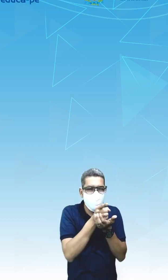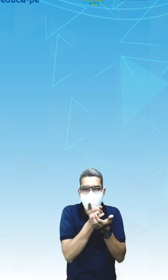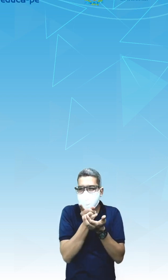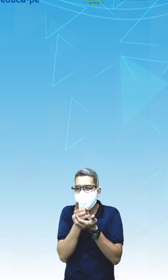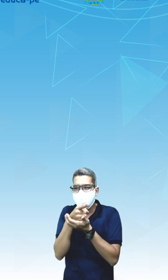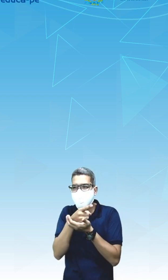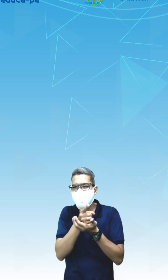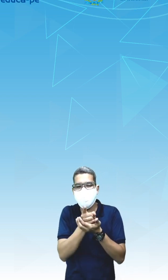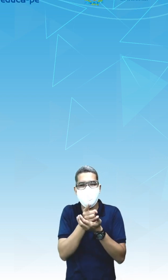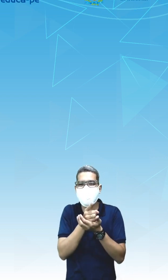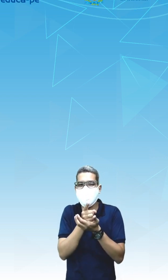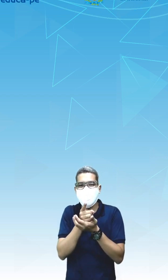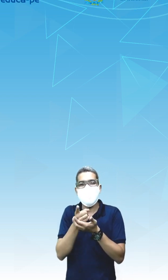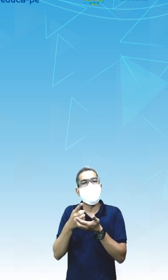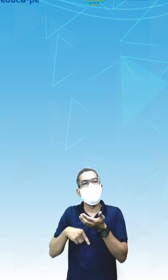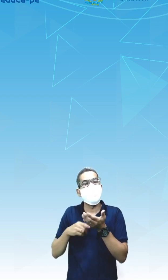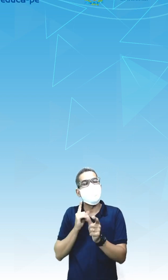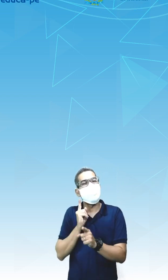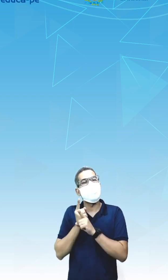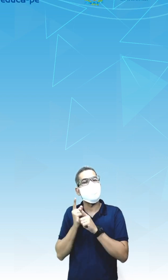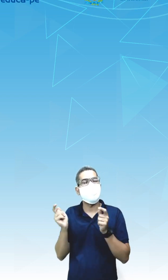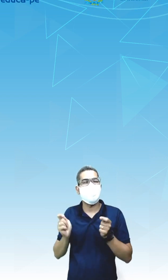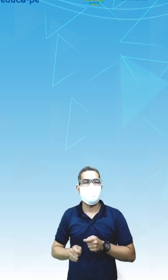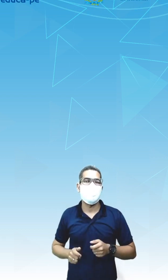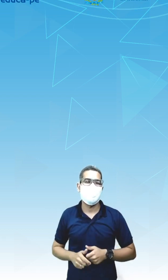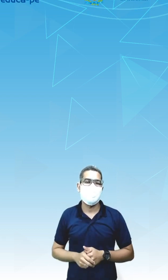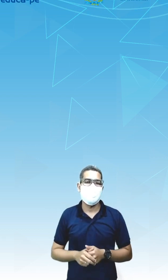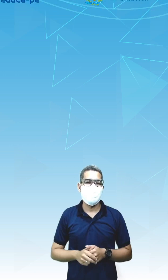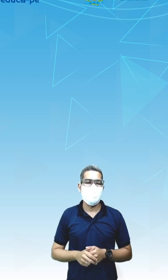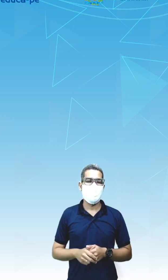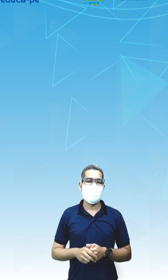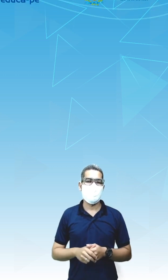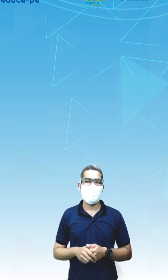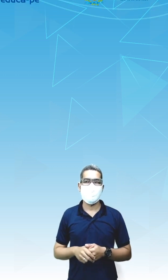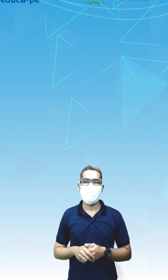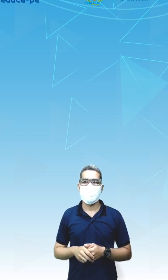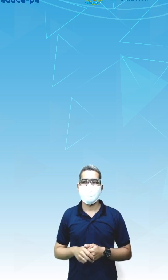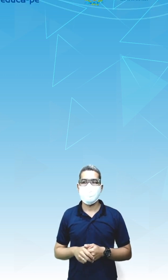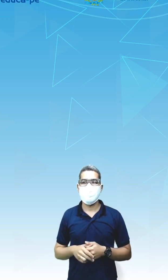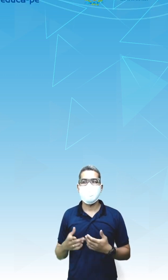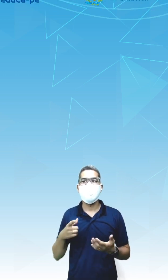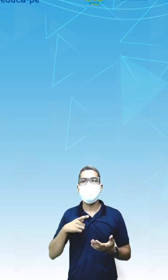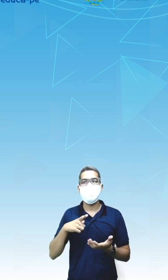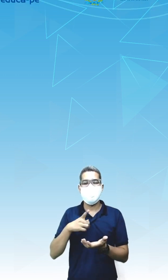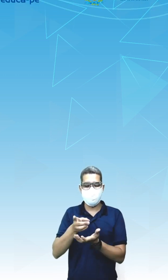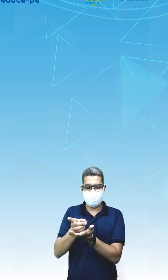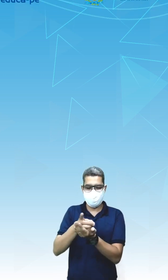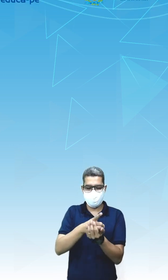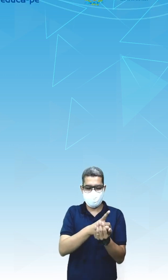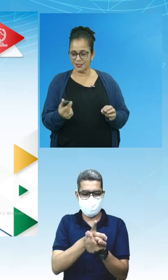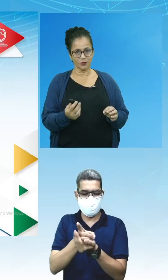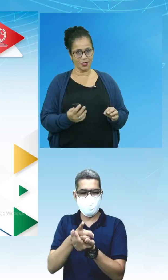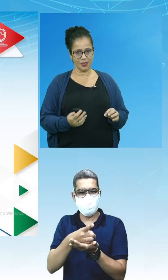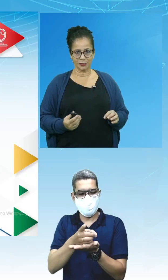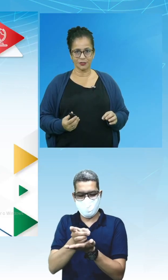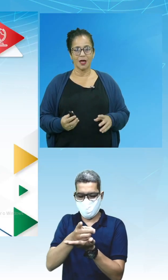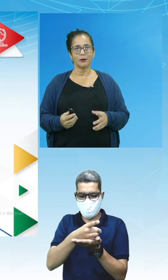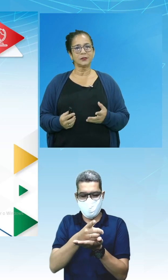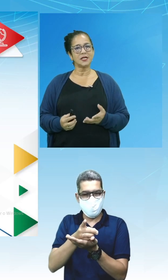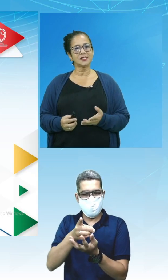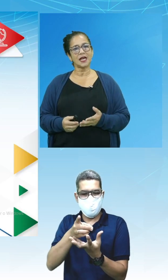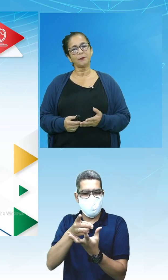deixa de ser perdido no espaço. Então, bora lá. Bússola magnética. É um instrumentozinho,